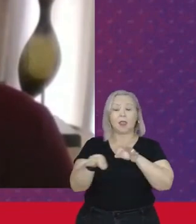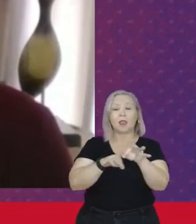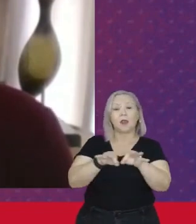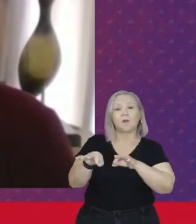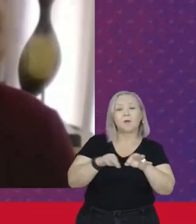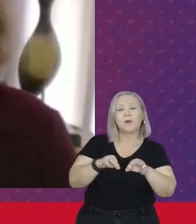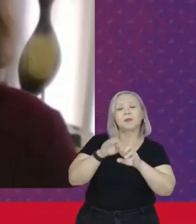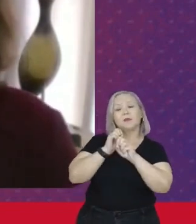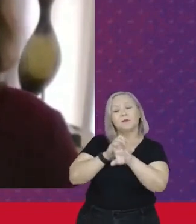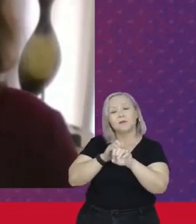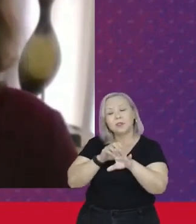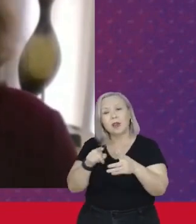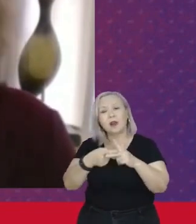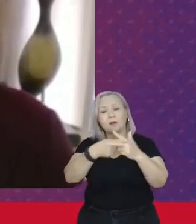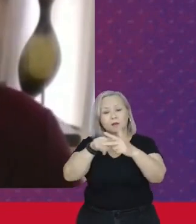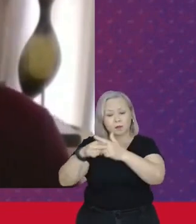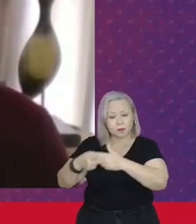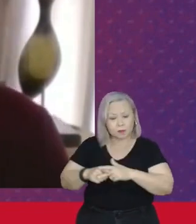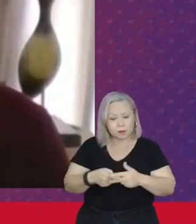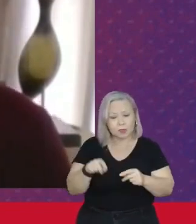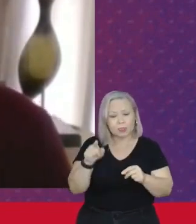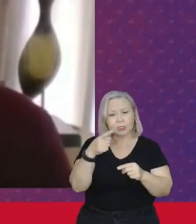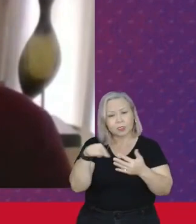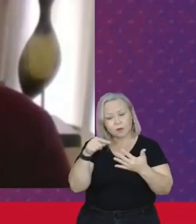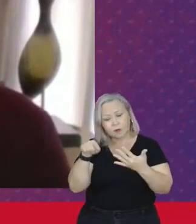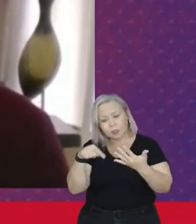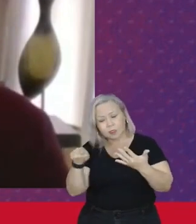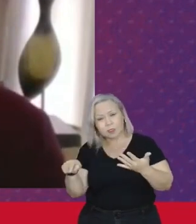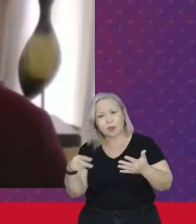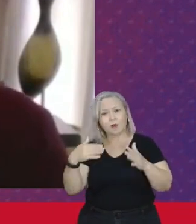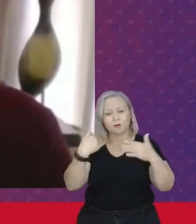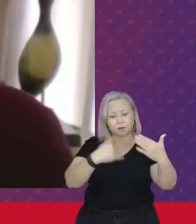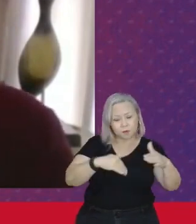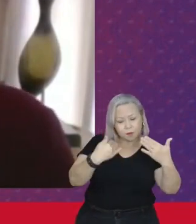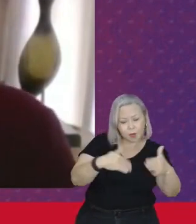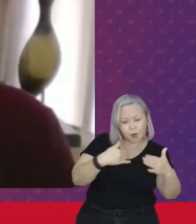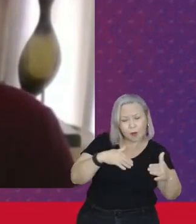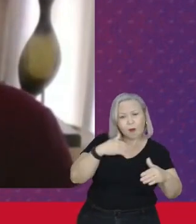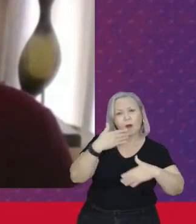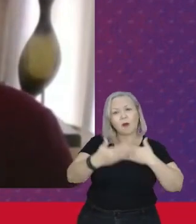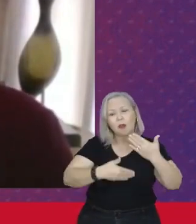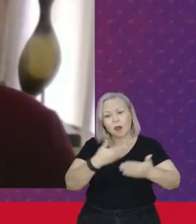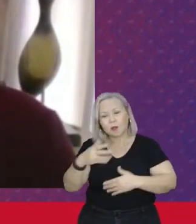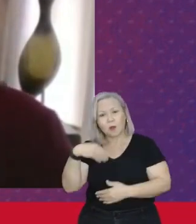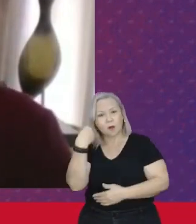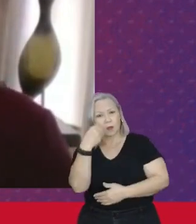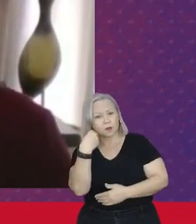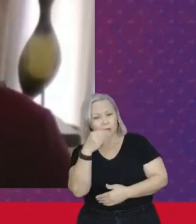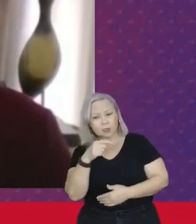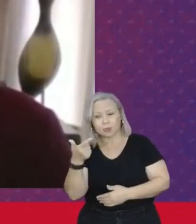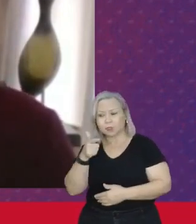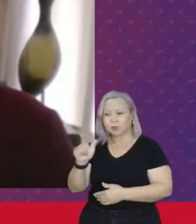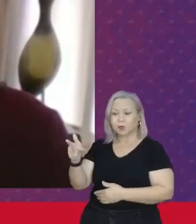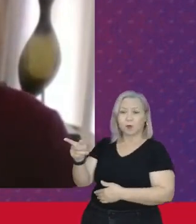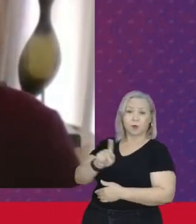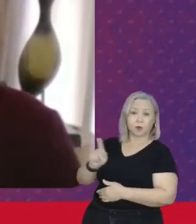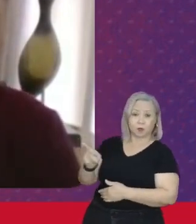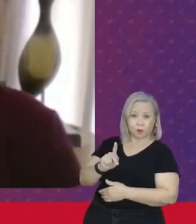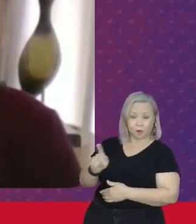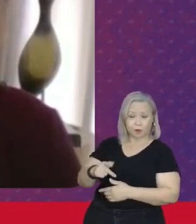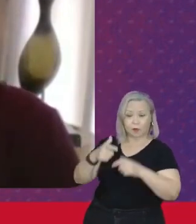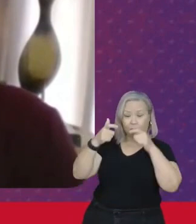de aulas, a correção de provas, uma pesquisa, uma troca de experiências com outros colegas no